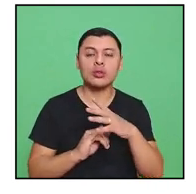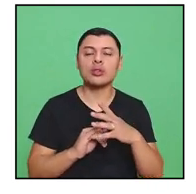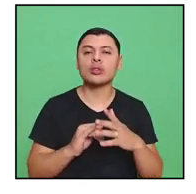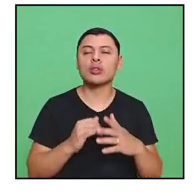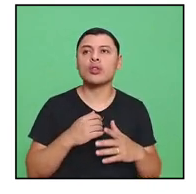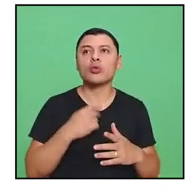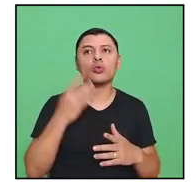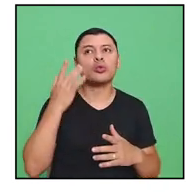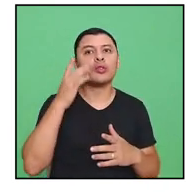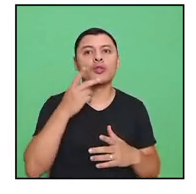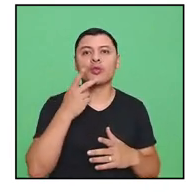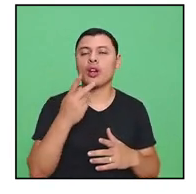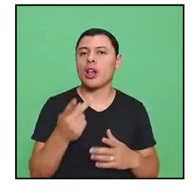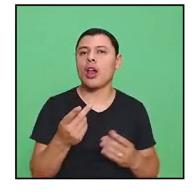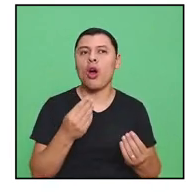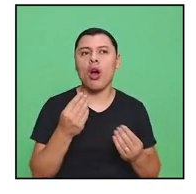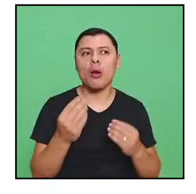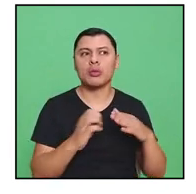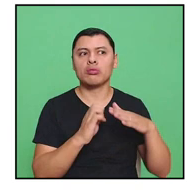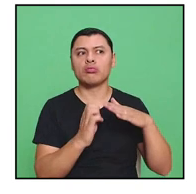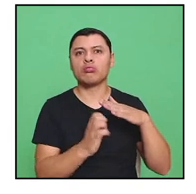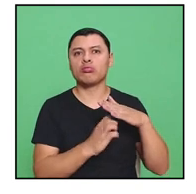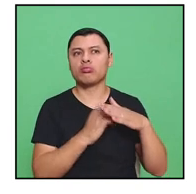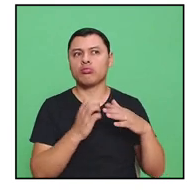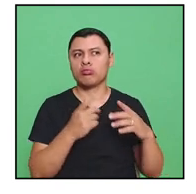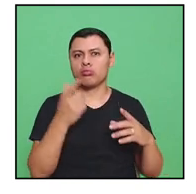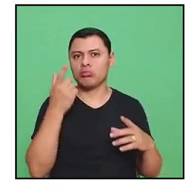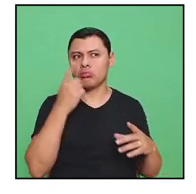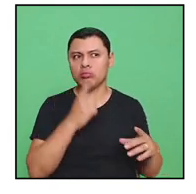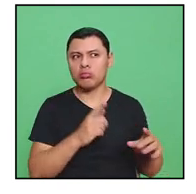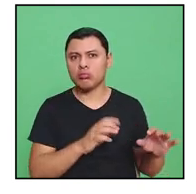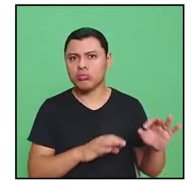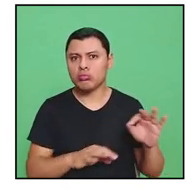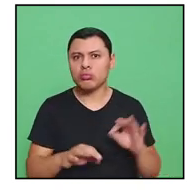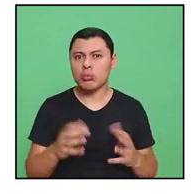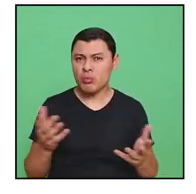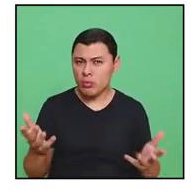como uma instituição de grande porte lidaria com isso agora.